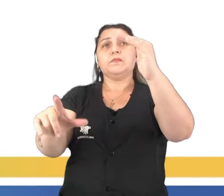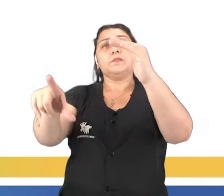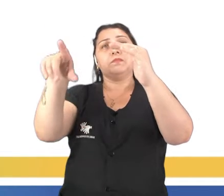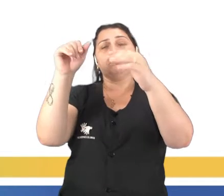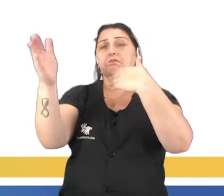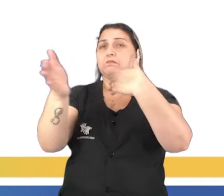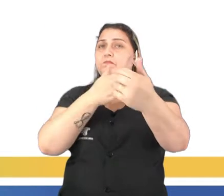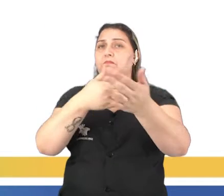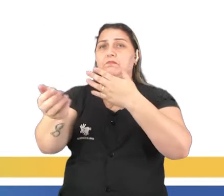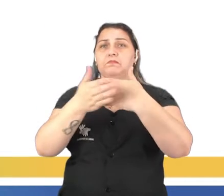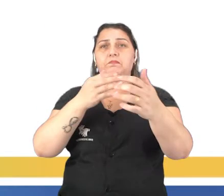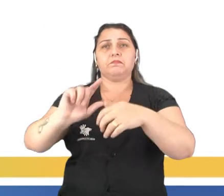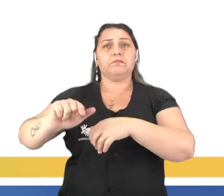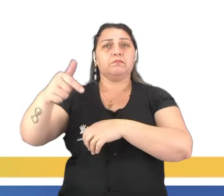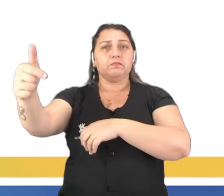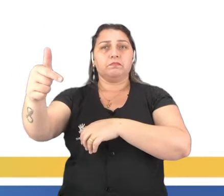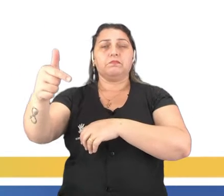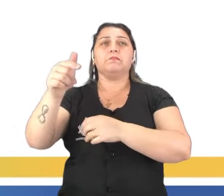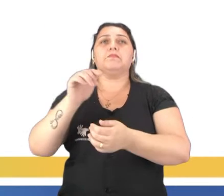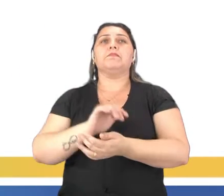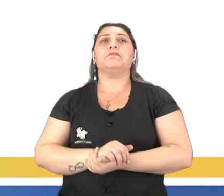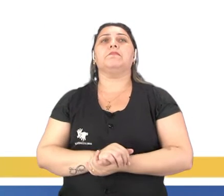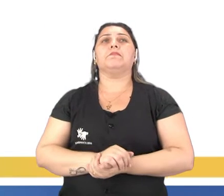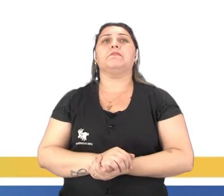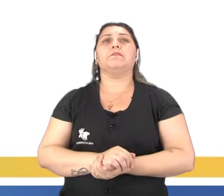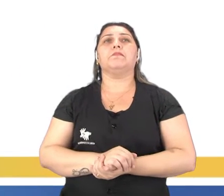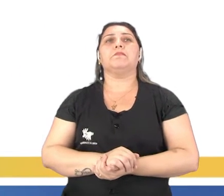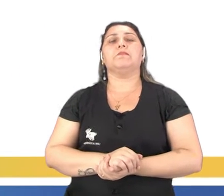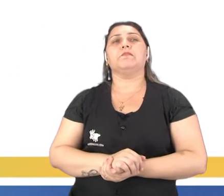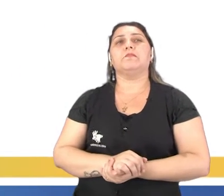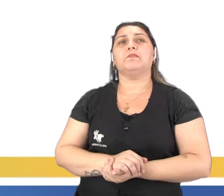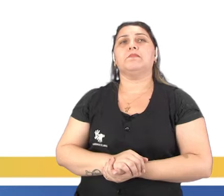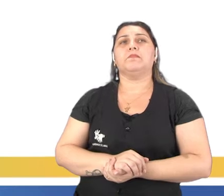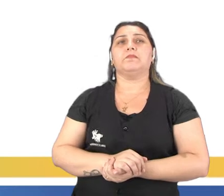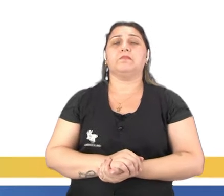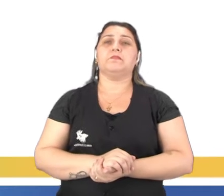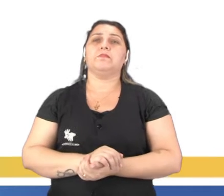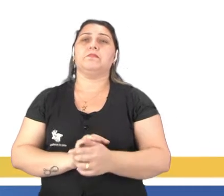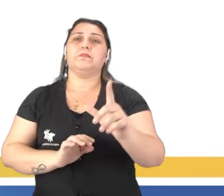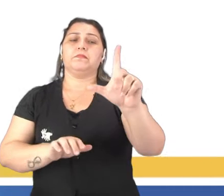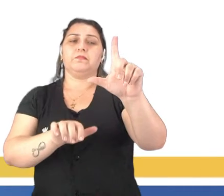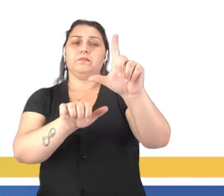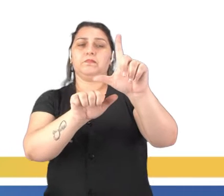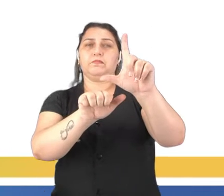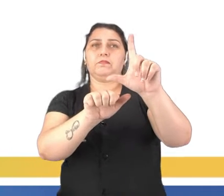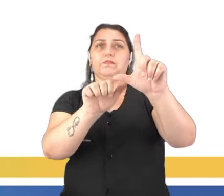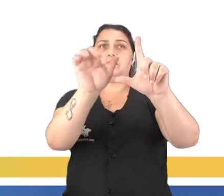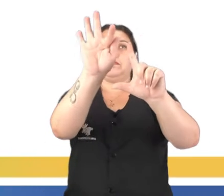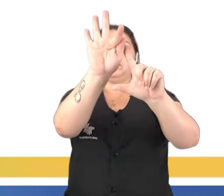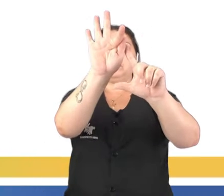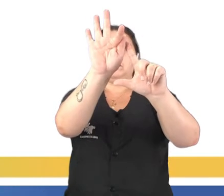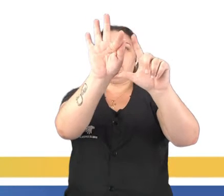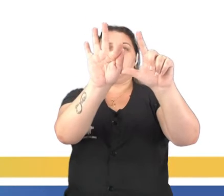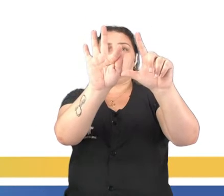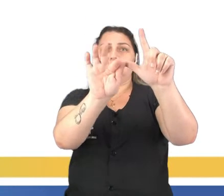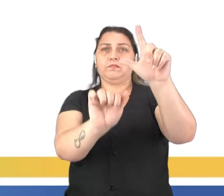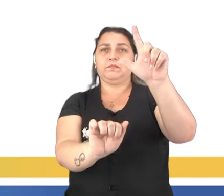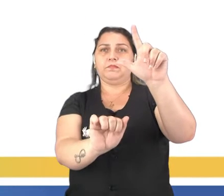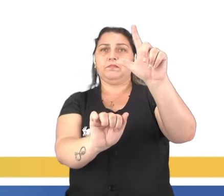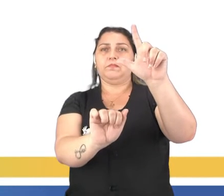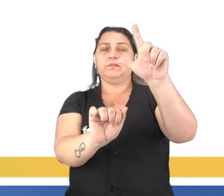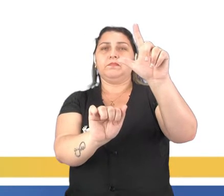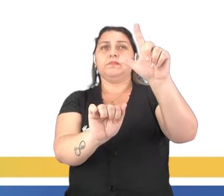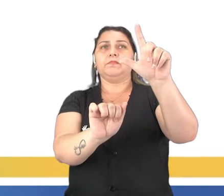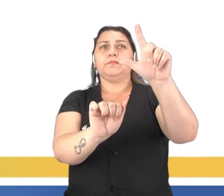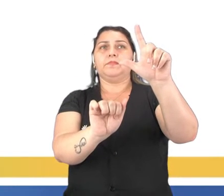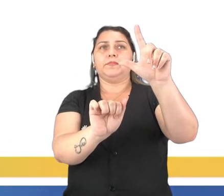aí qualquer outro vértice. Então, ainda saindo do vértice F, traçamos um segmento de reta que vai de F